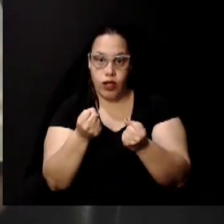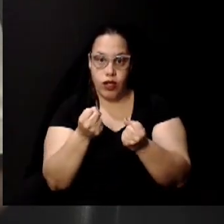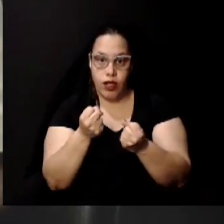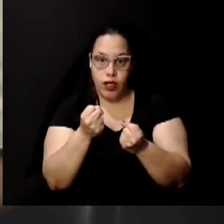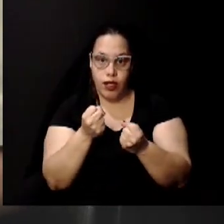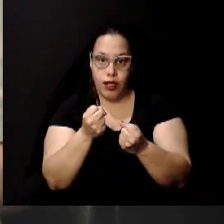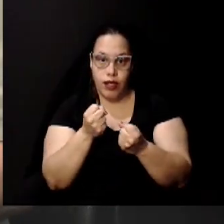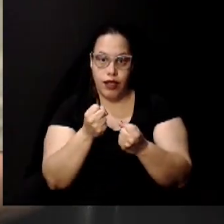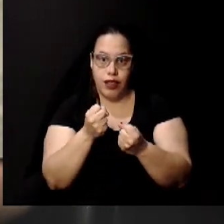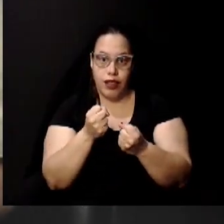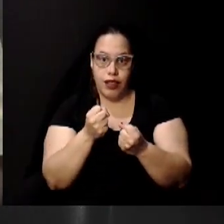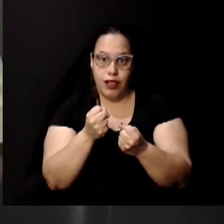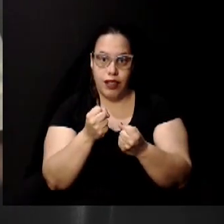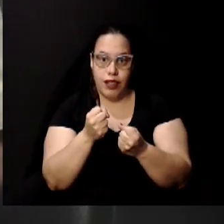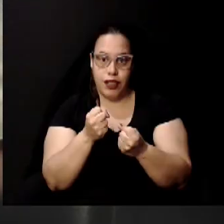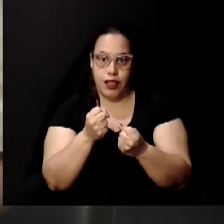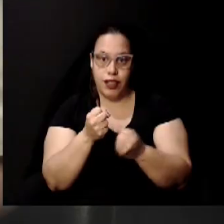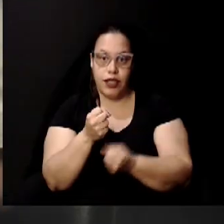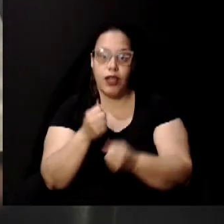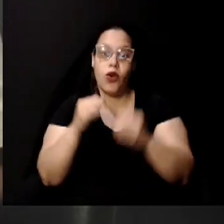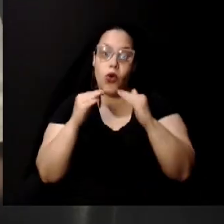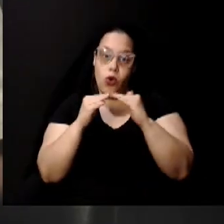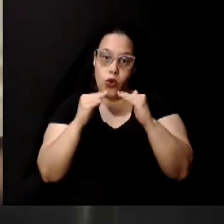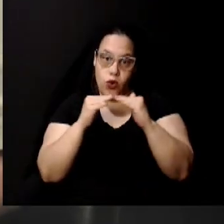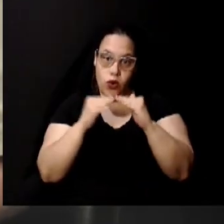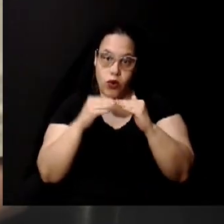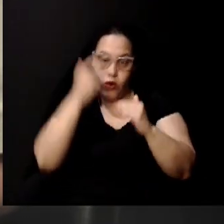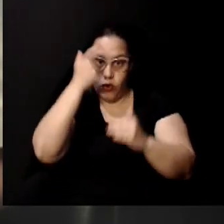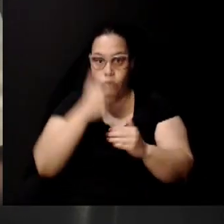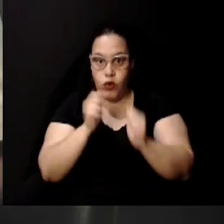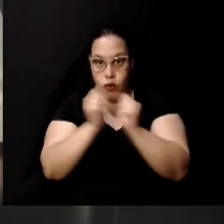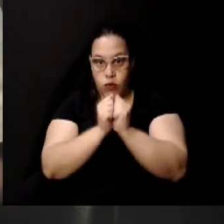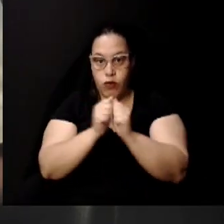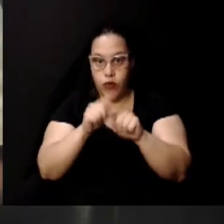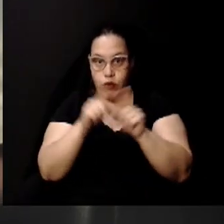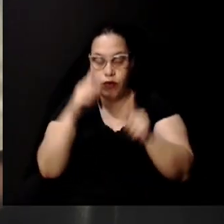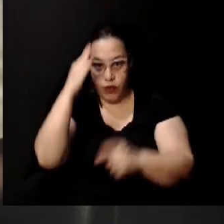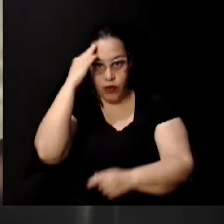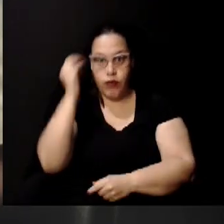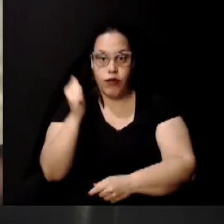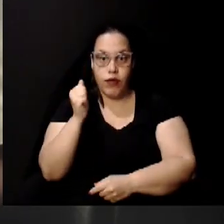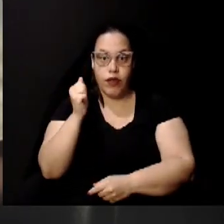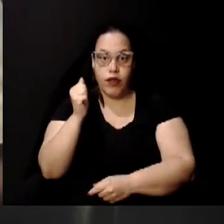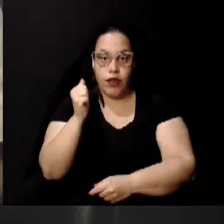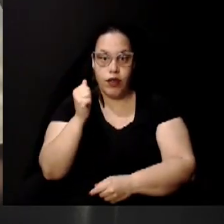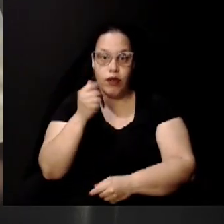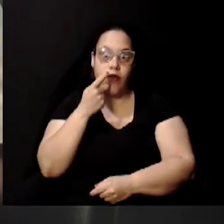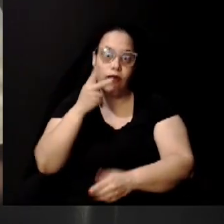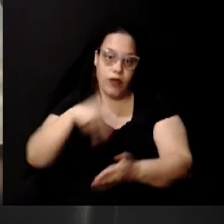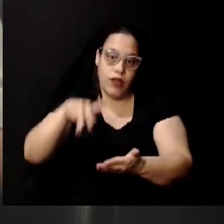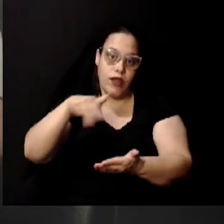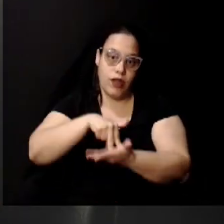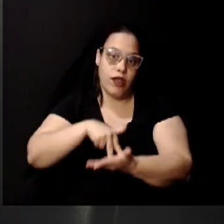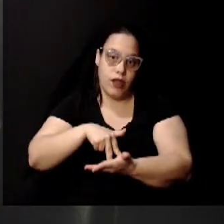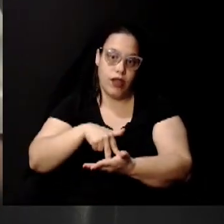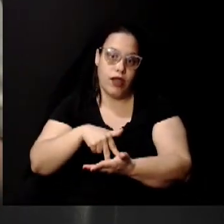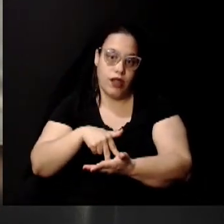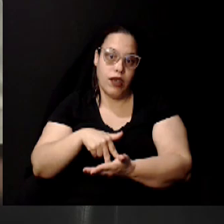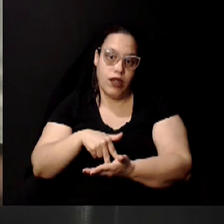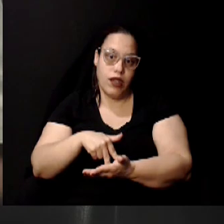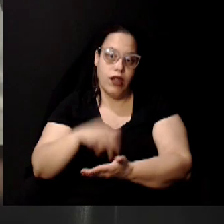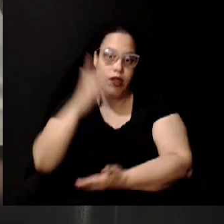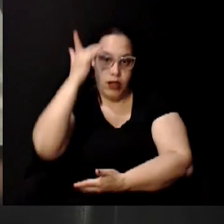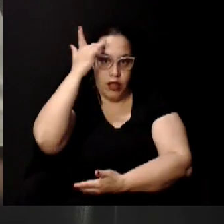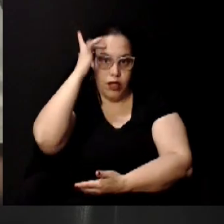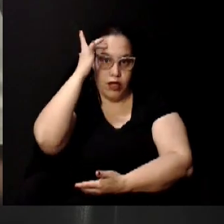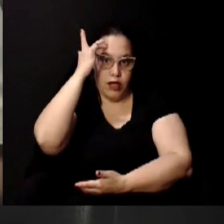eu sei que nem todo mundo concorda integralmente comigo, entendeu? Mas eu sei que as pessoas sabem que quando eu assumo uma posição, eu assumo uma posição. E eu acho que é importante que a gente assuma